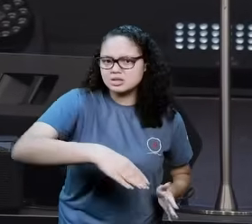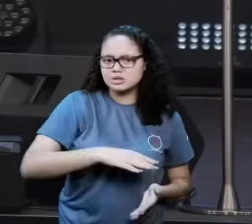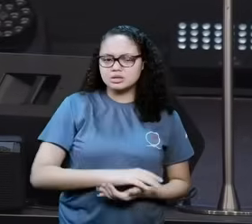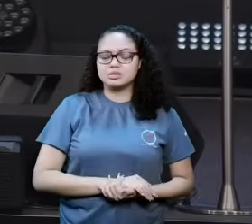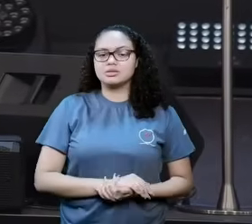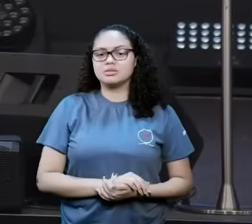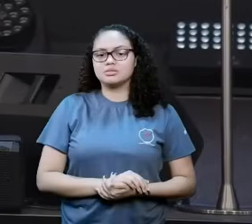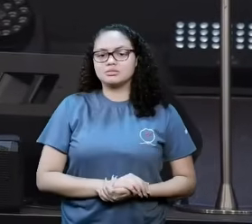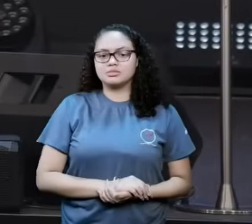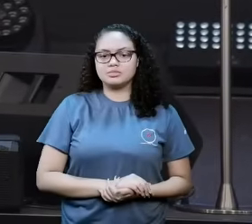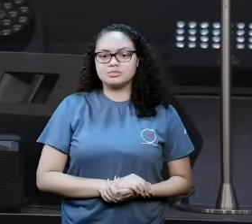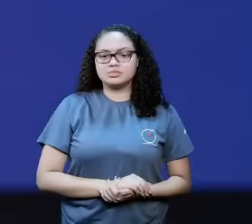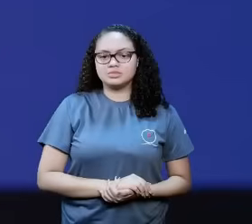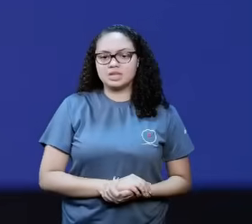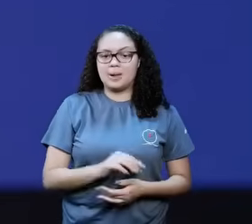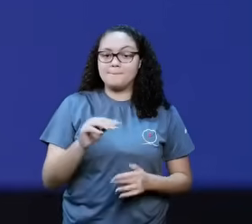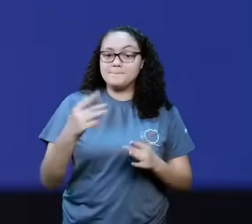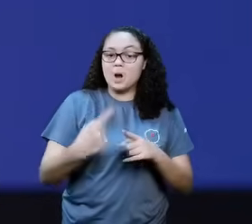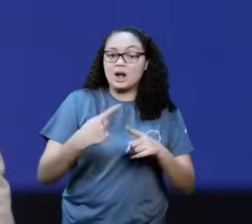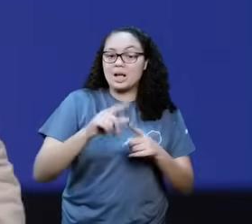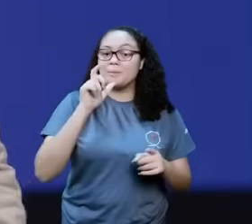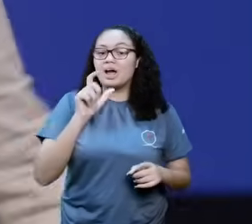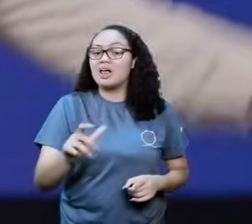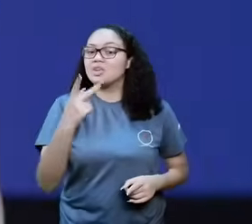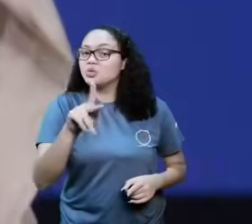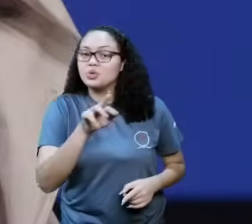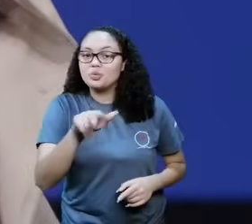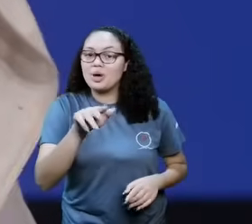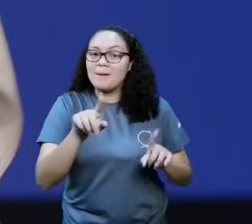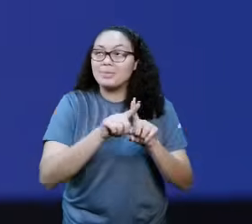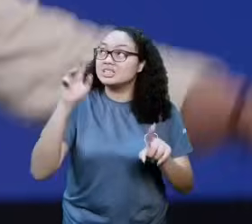Ele não está perguntando para você se você tem palavra, porque a palavra não é tua, a palavra é?